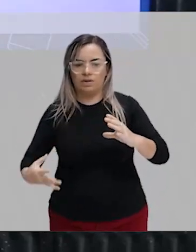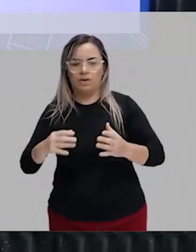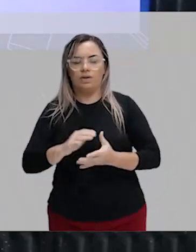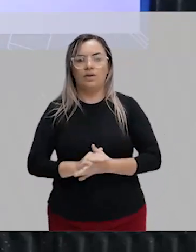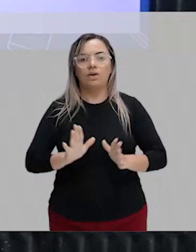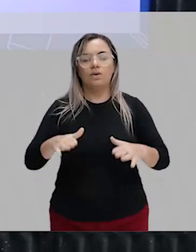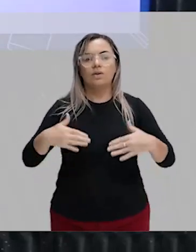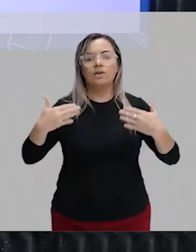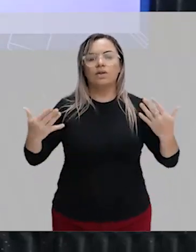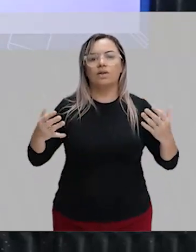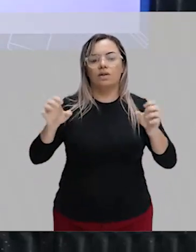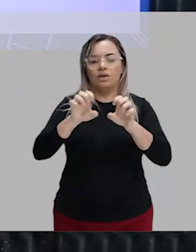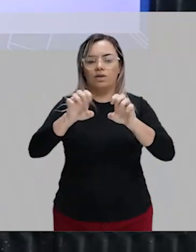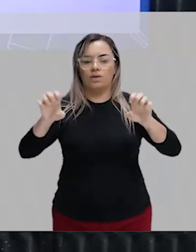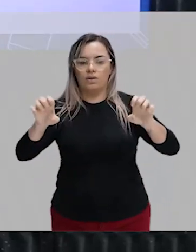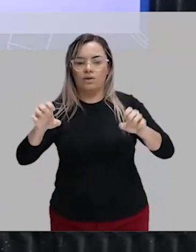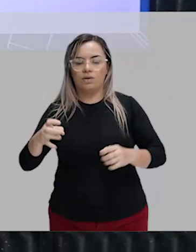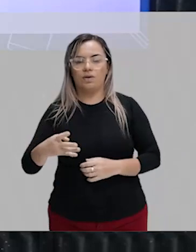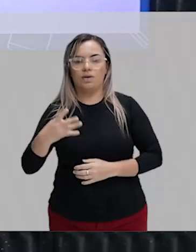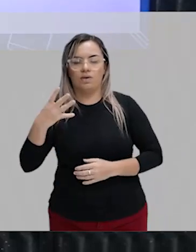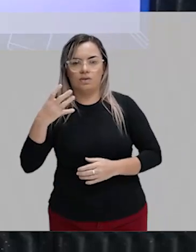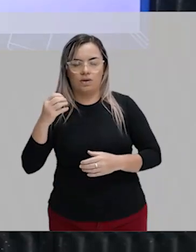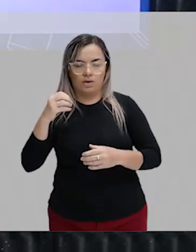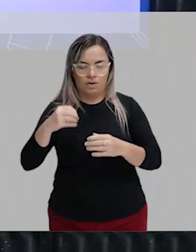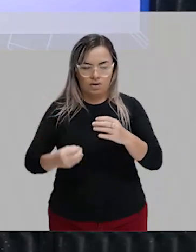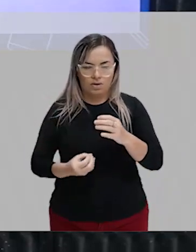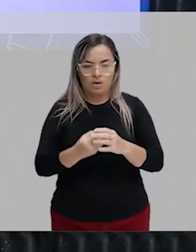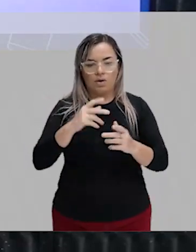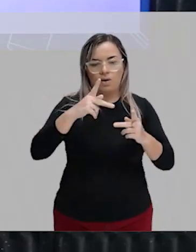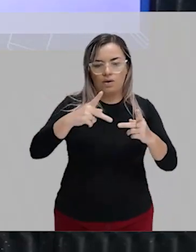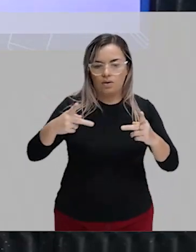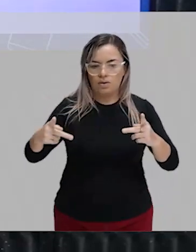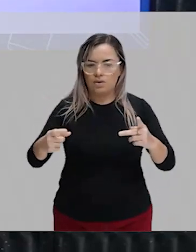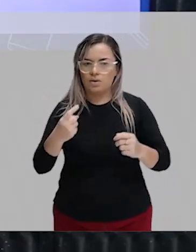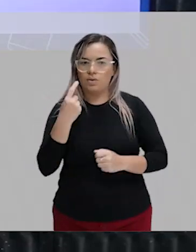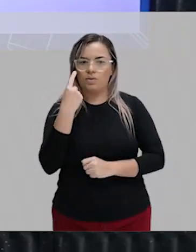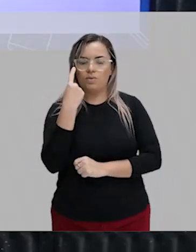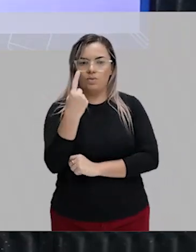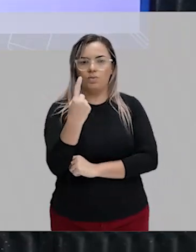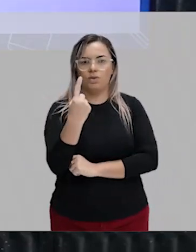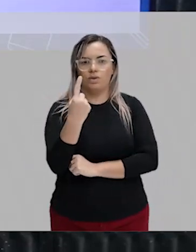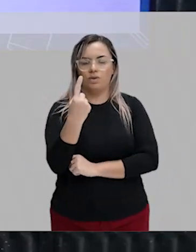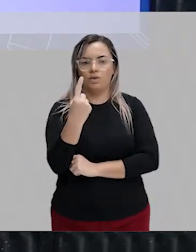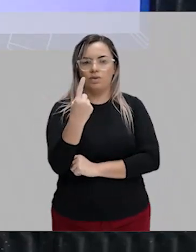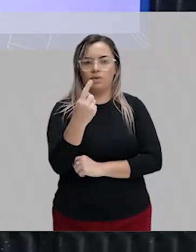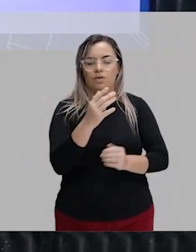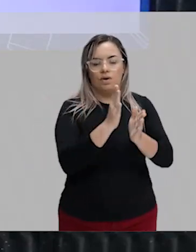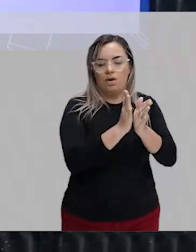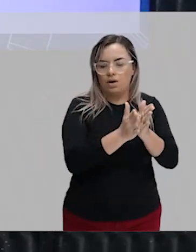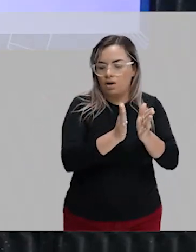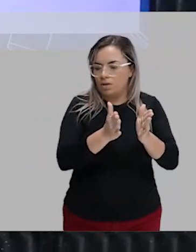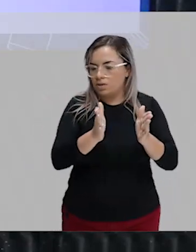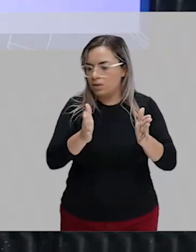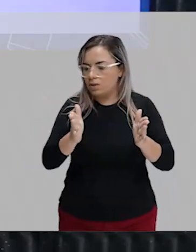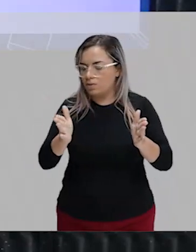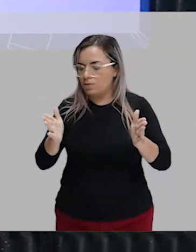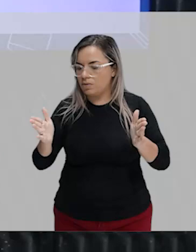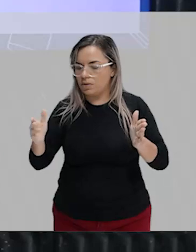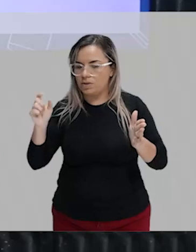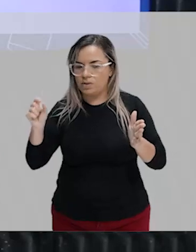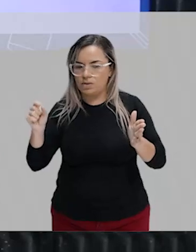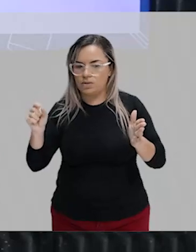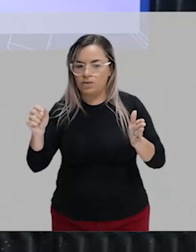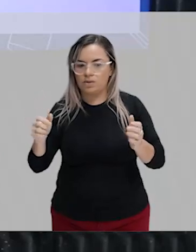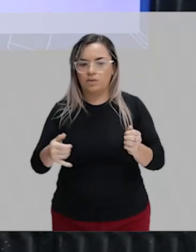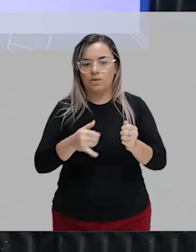quaternária? Algumas proteínas são formadas por uma única sequência de aminoácidos. Só que existem outras